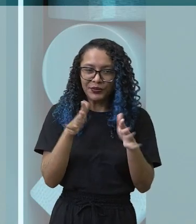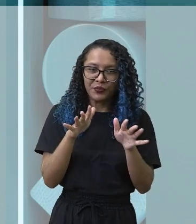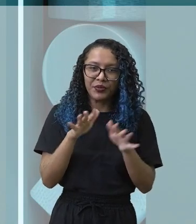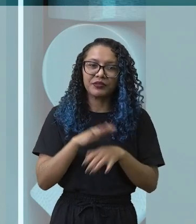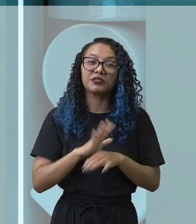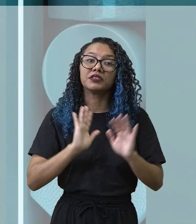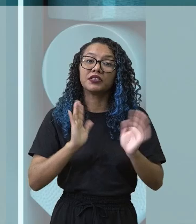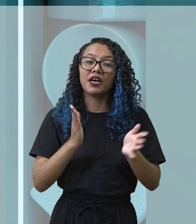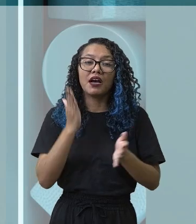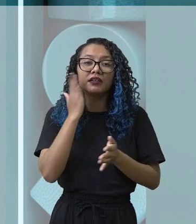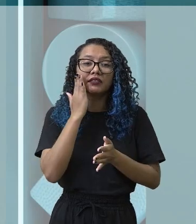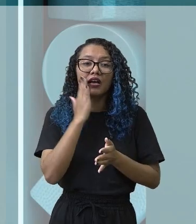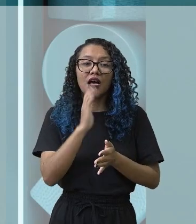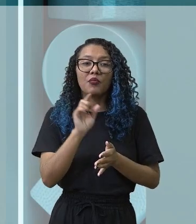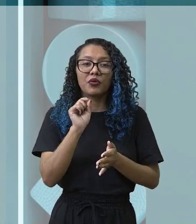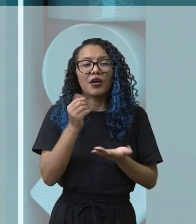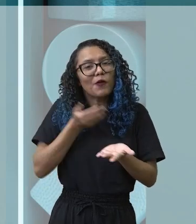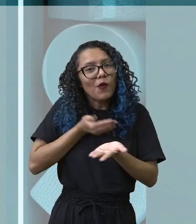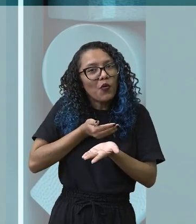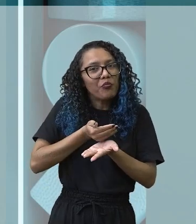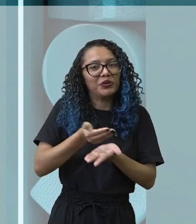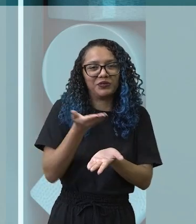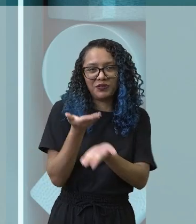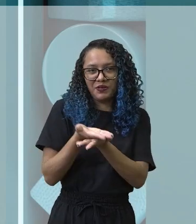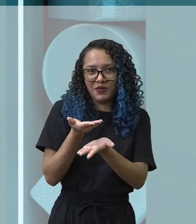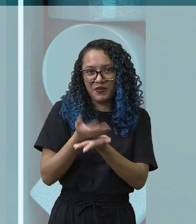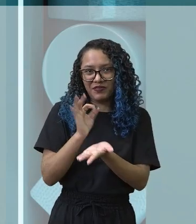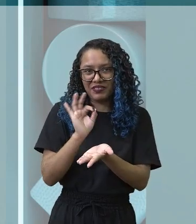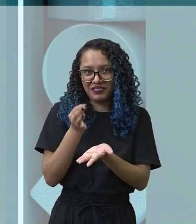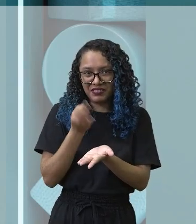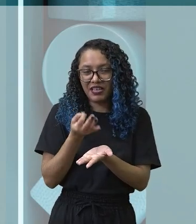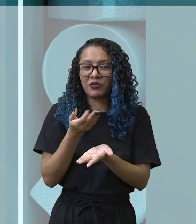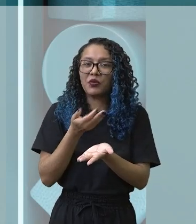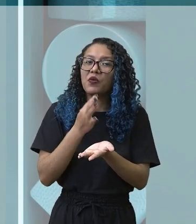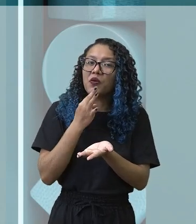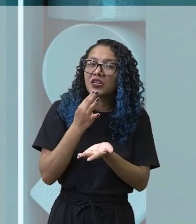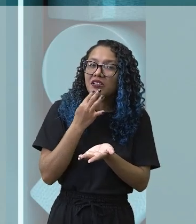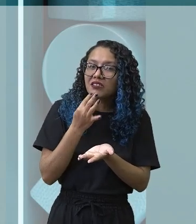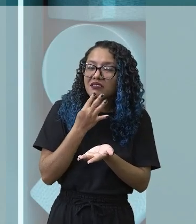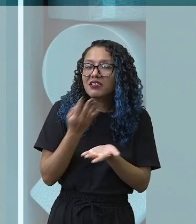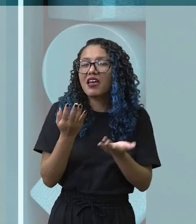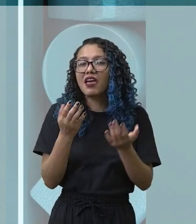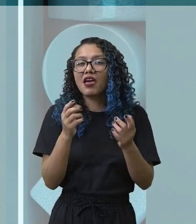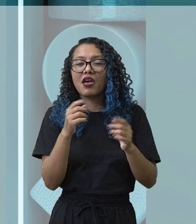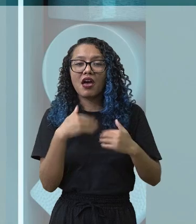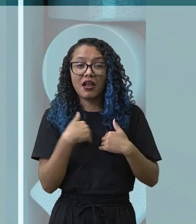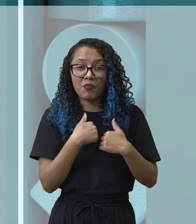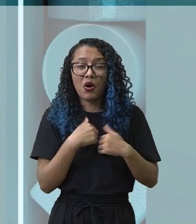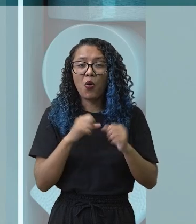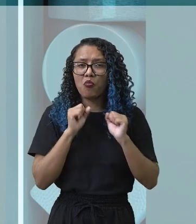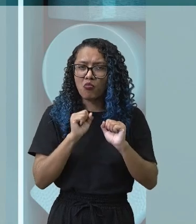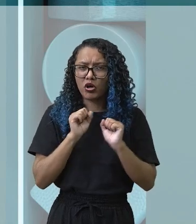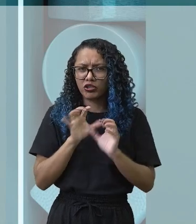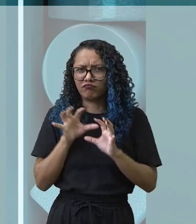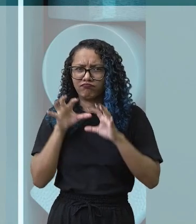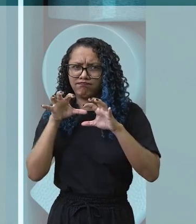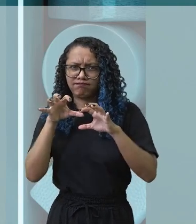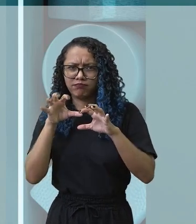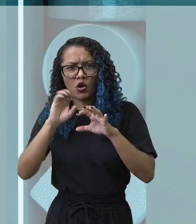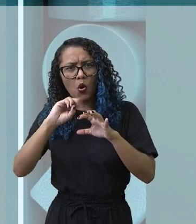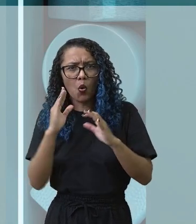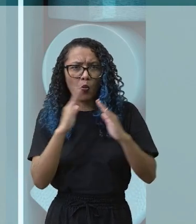já temos demos uma entrada não é verdade ao mundo dos animais sejam eles selvagens ou animais